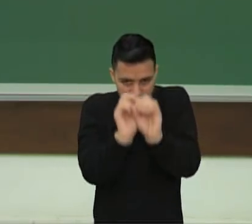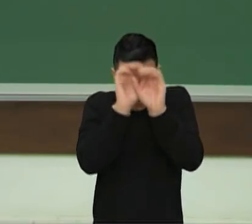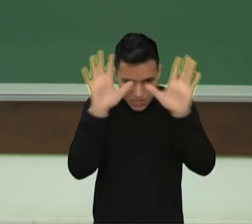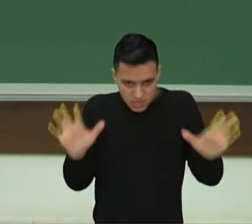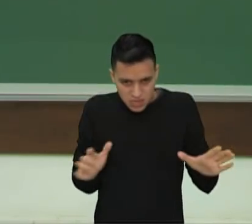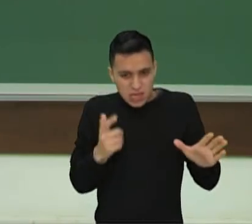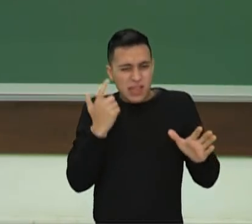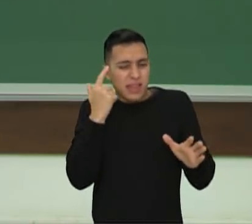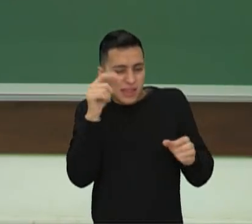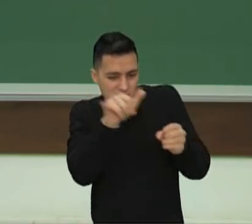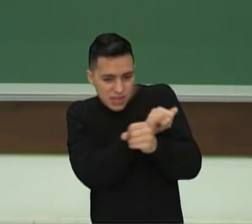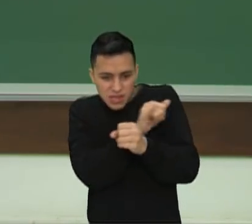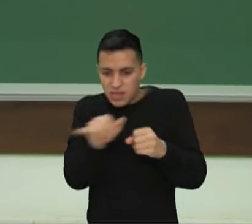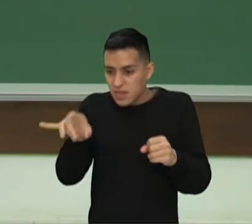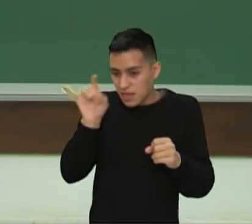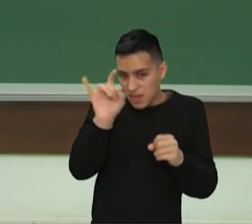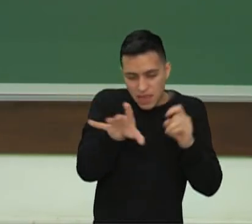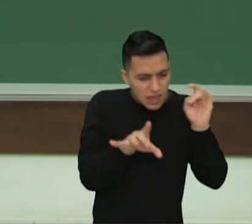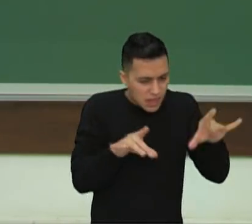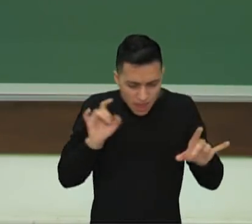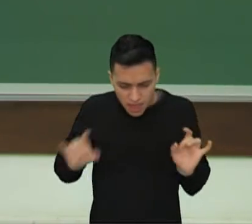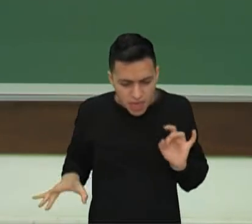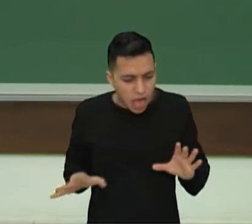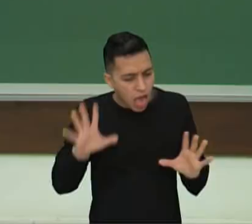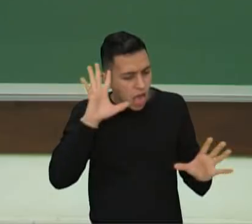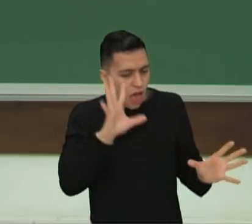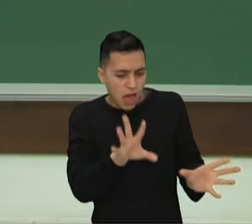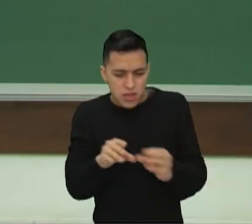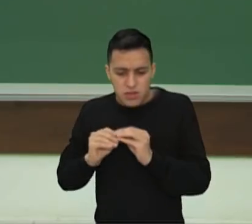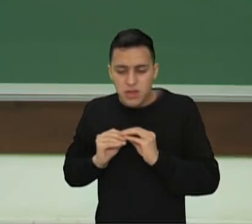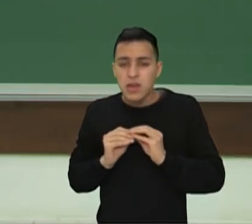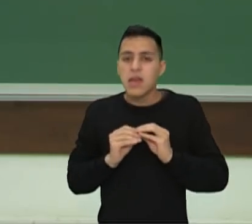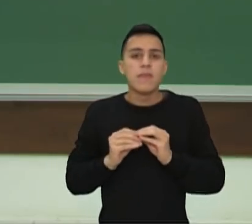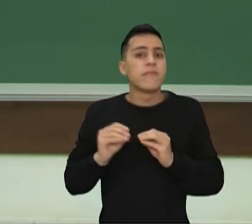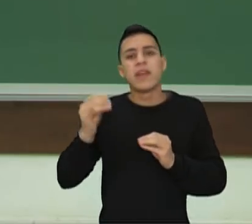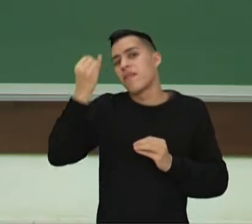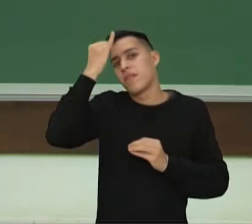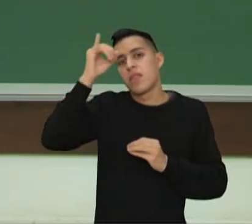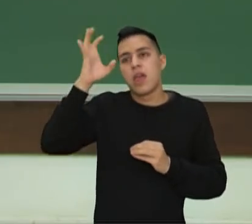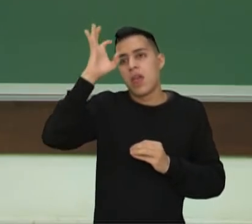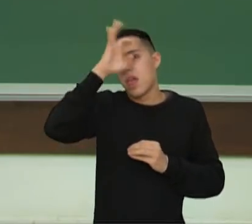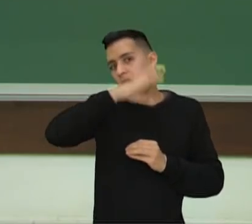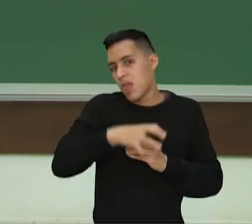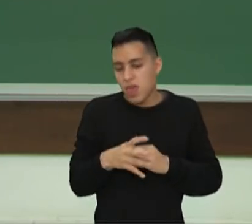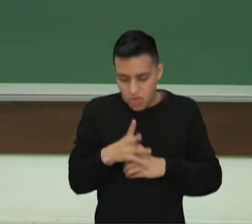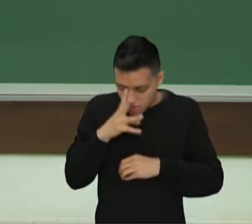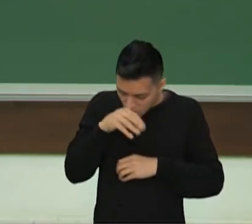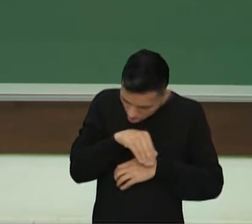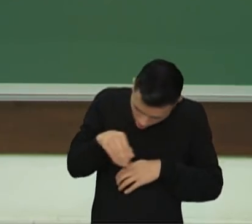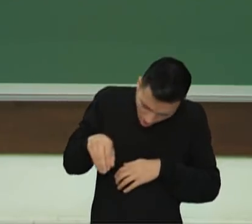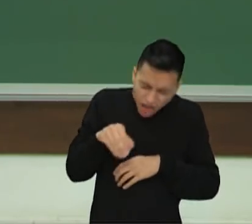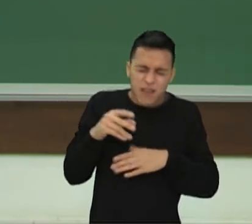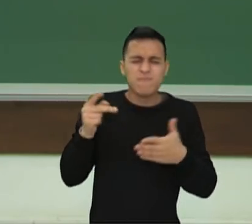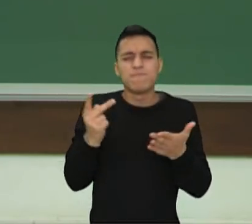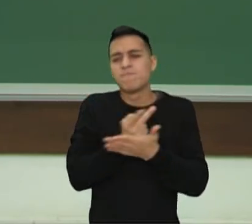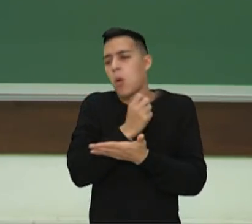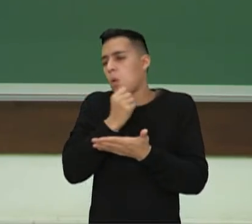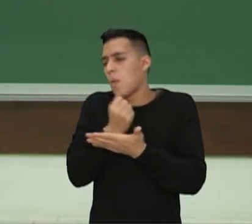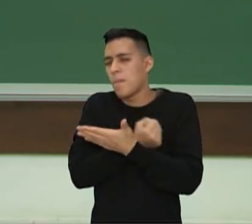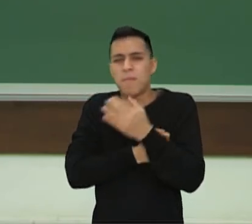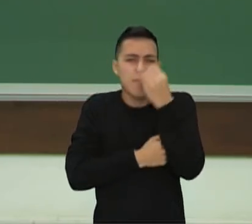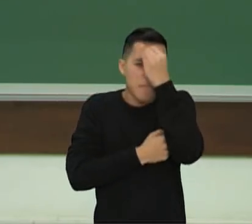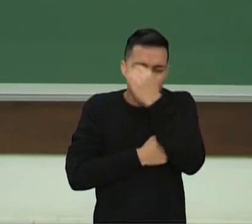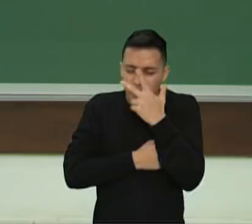as jogadas de cada peça, o movimento de cada peça, para você não se perder e cometer jogadas, às vezes,